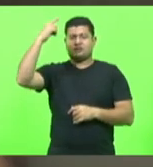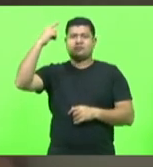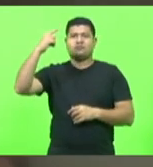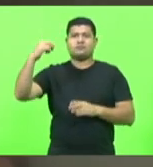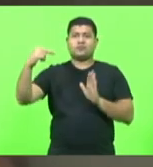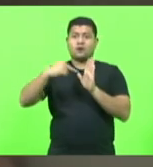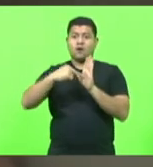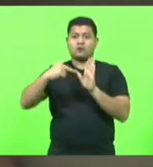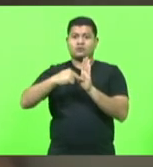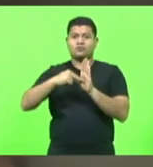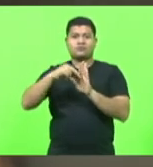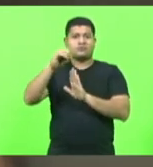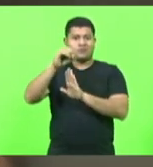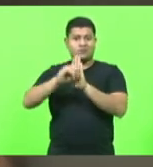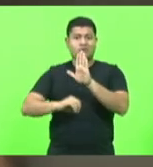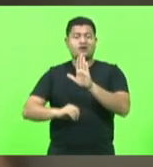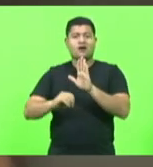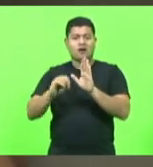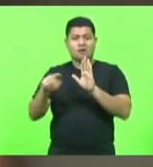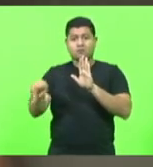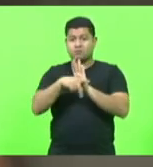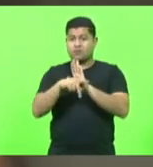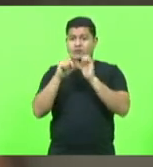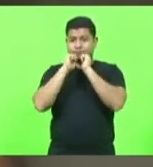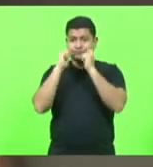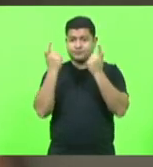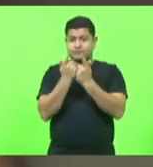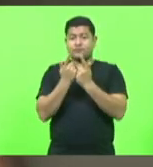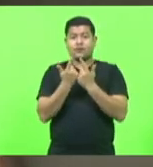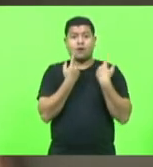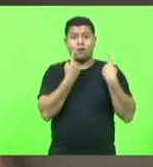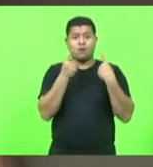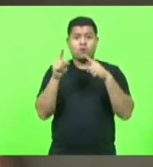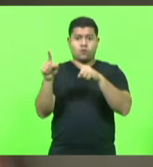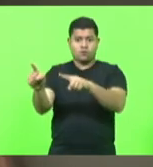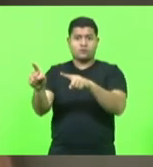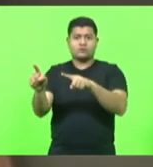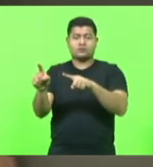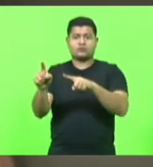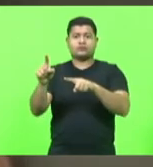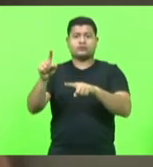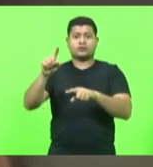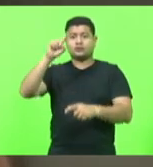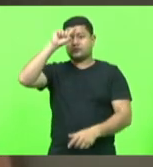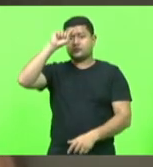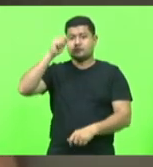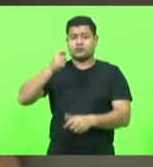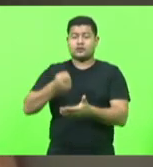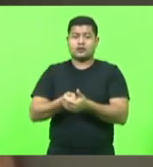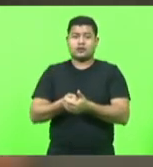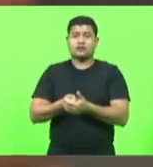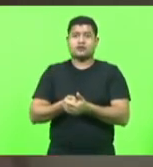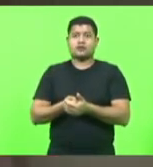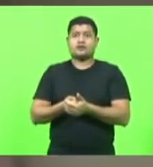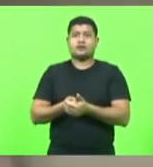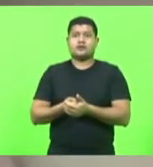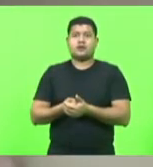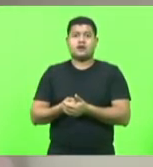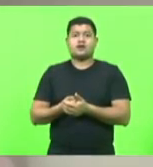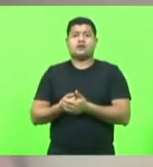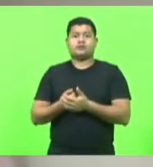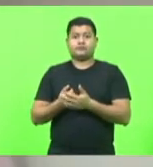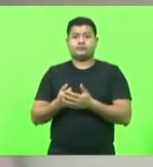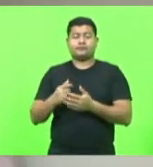nota oficial da Assembleia Legislativa repudiando o ato do deputado Valdir Cobalcini,